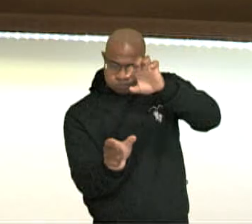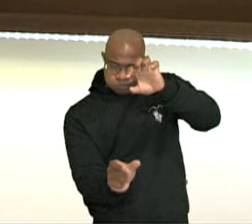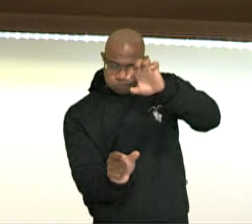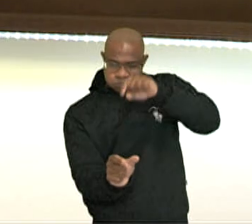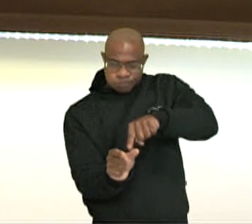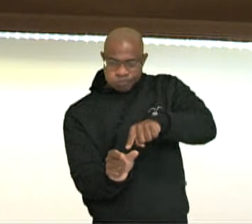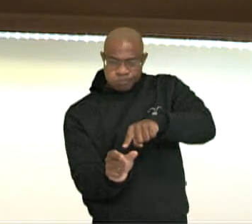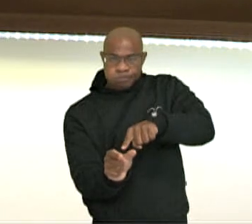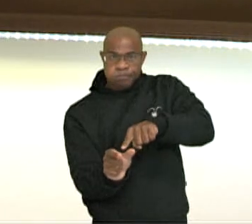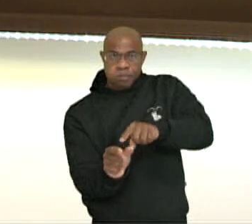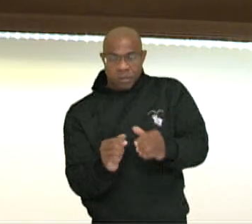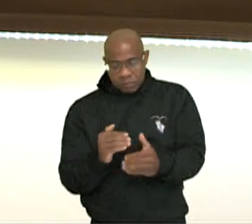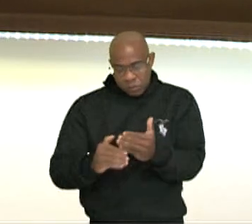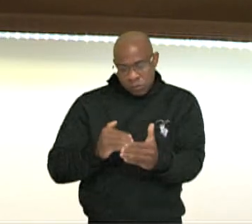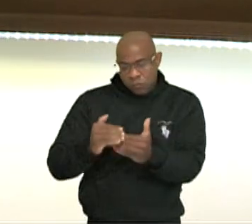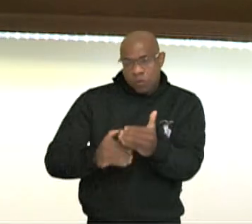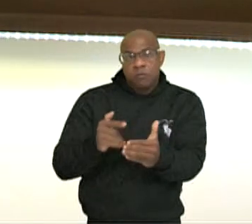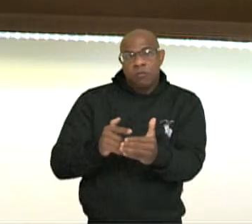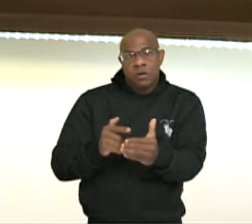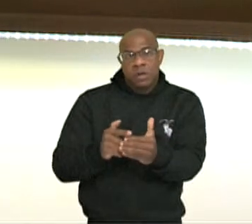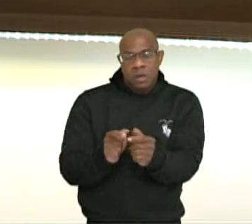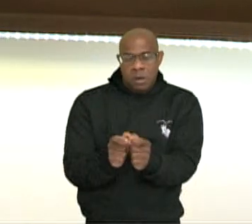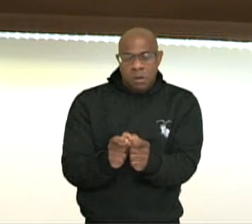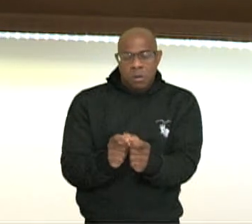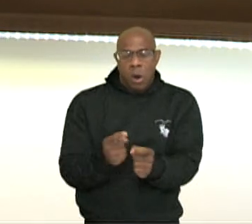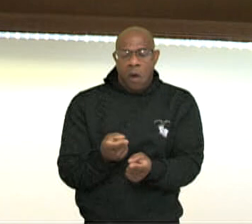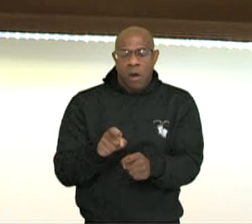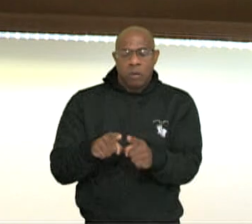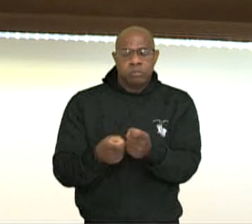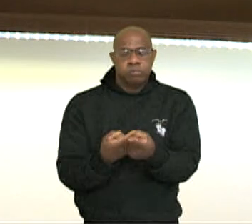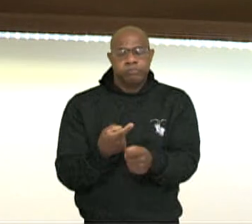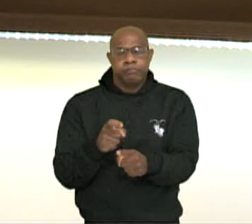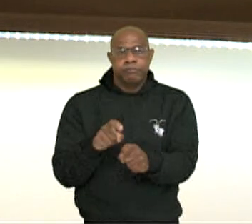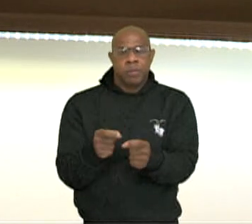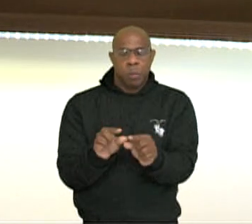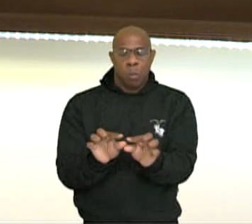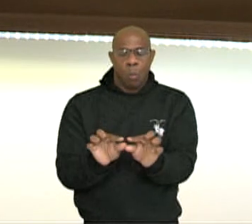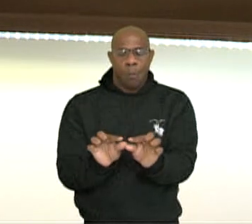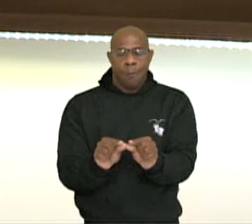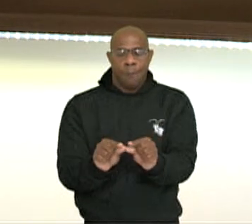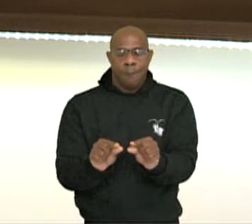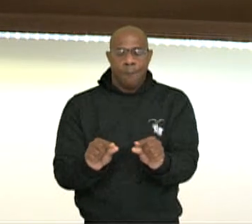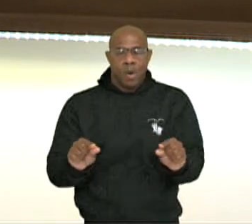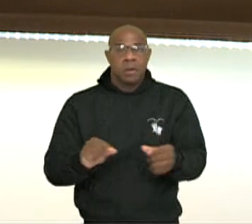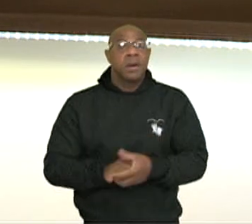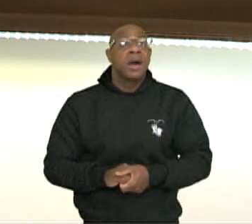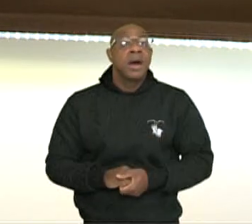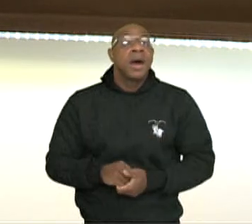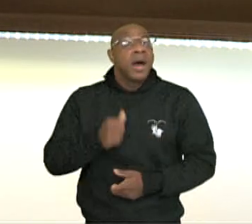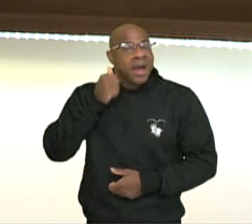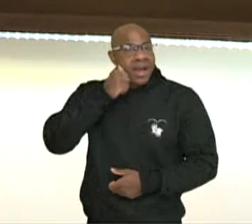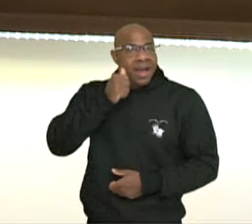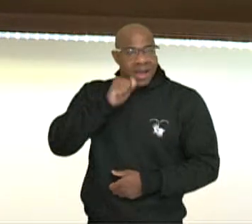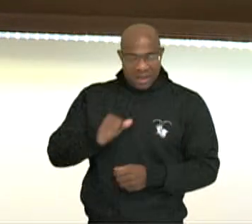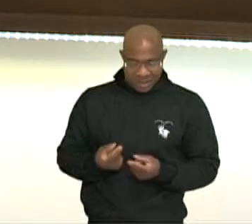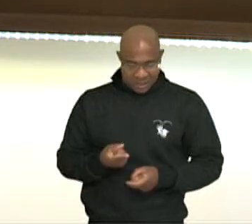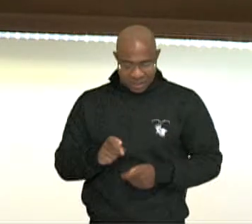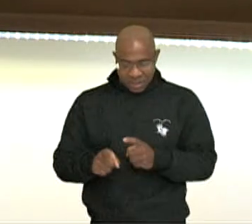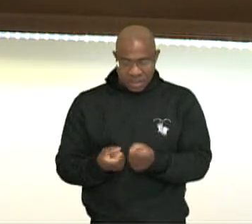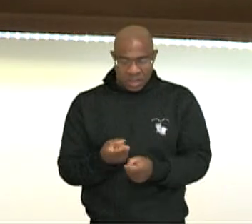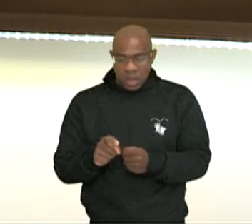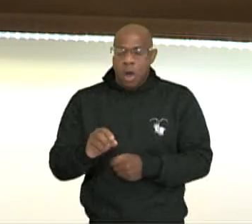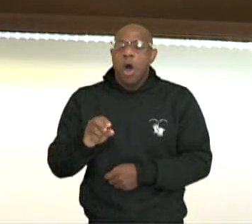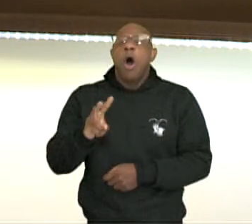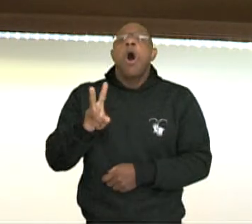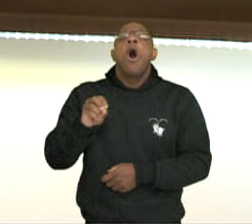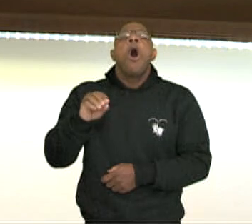e tornar adulto. Vou contar para você, as fêmeas, é à noite, no período da noite, que elas vão ali depositar os